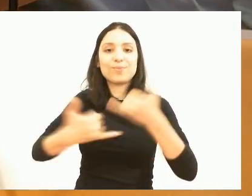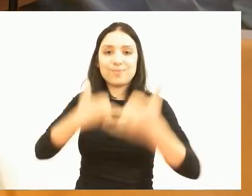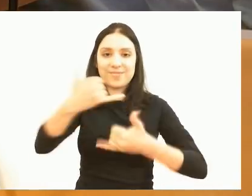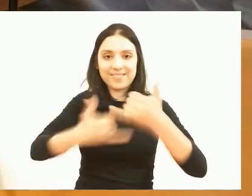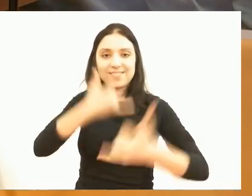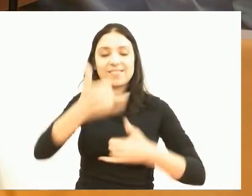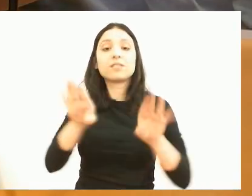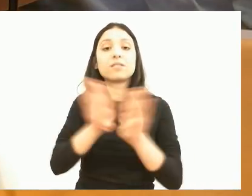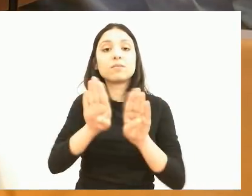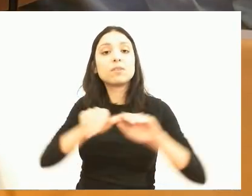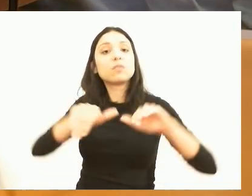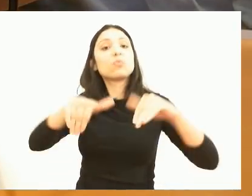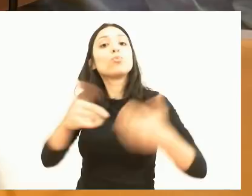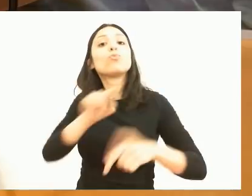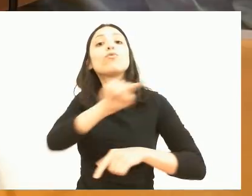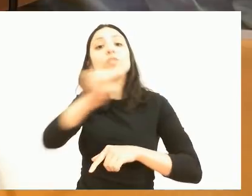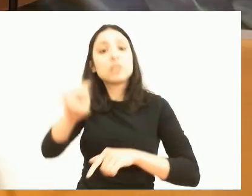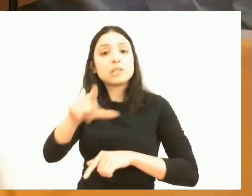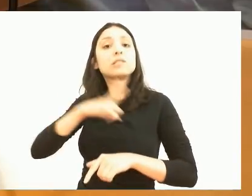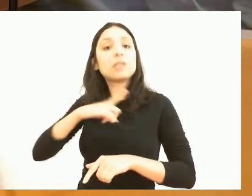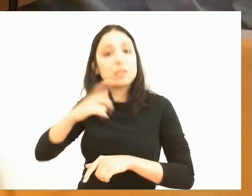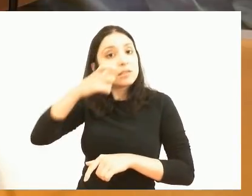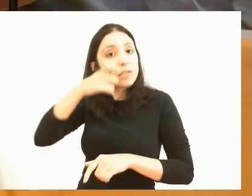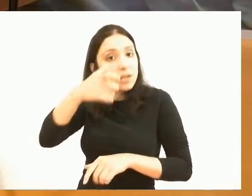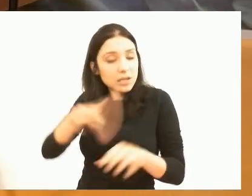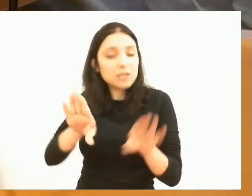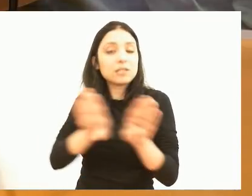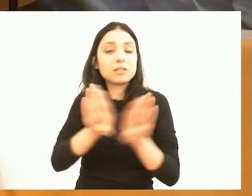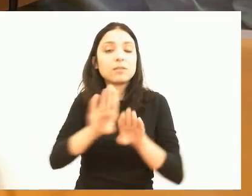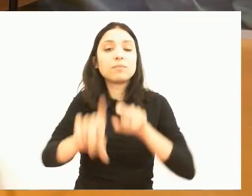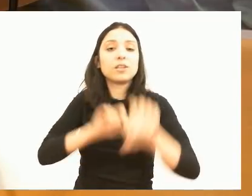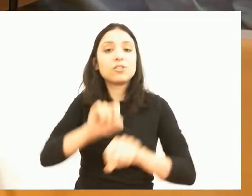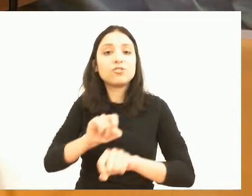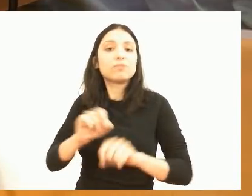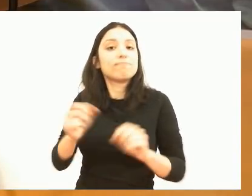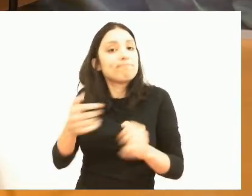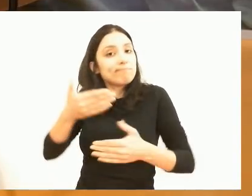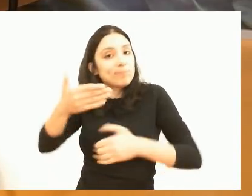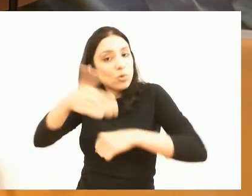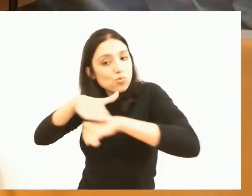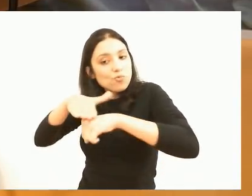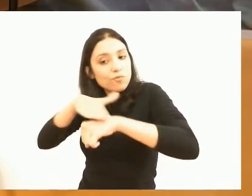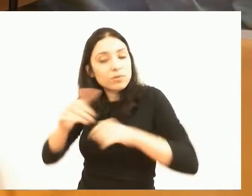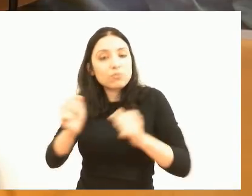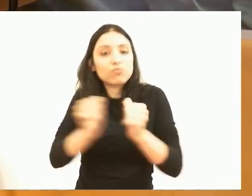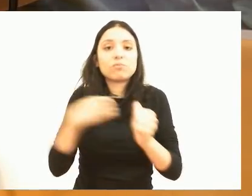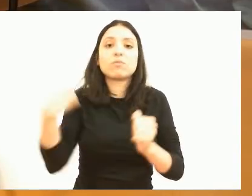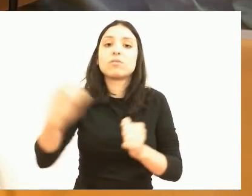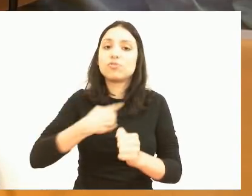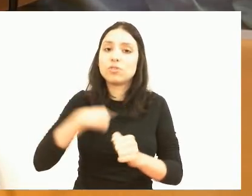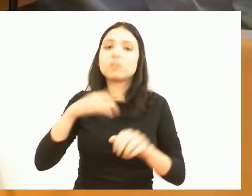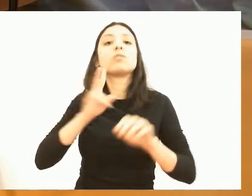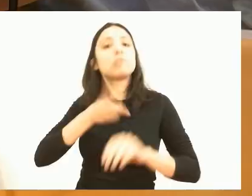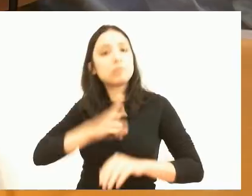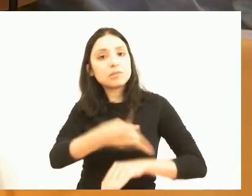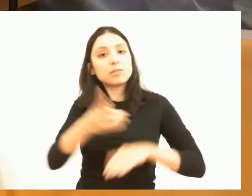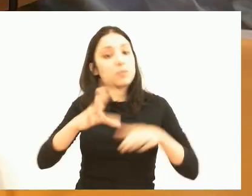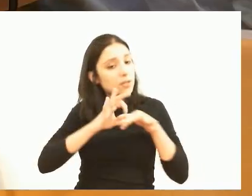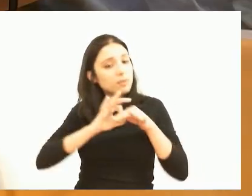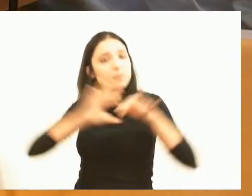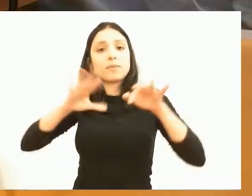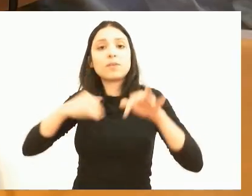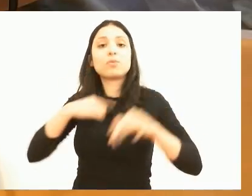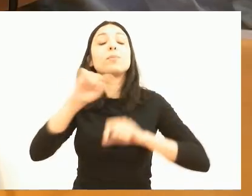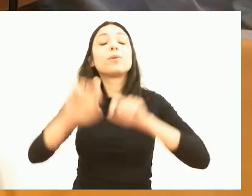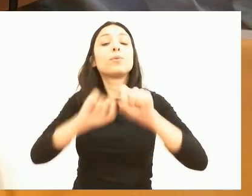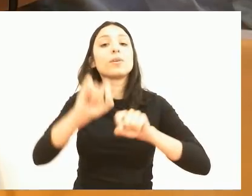são as demandas aquilo que vocês têm interesse de conversar conosco tá bom então sempre aberto aqui pra pra essa escuta